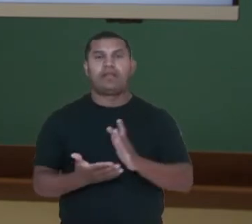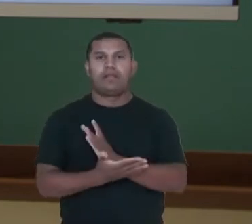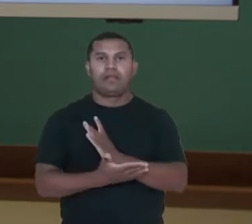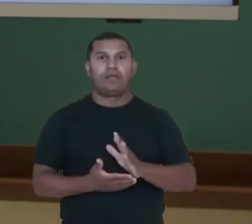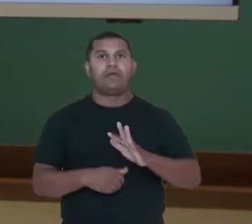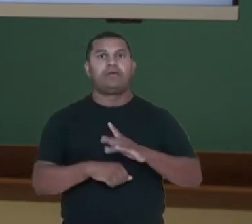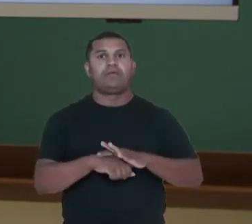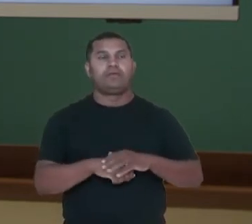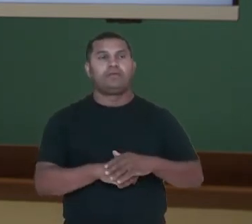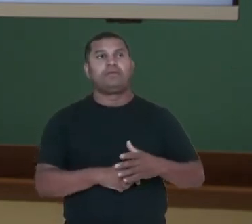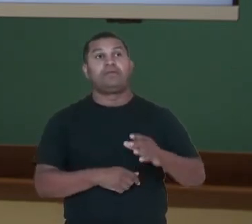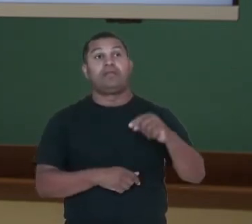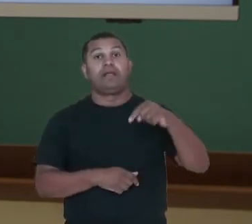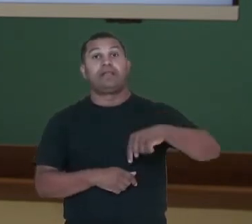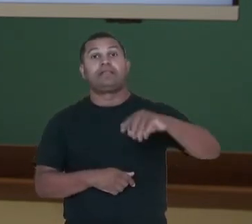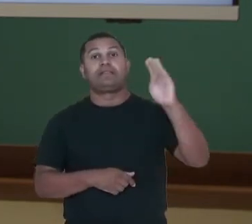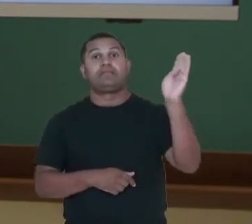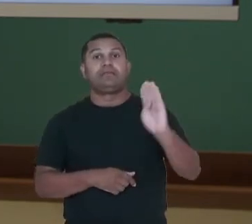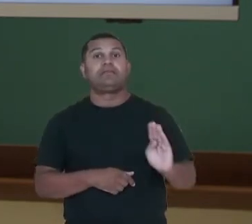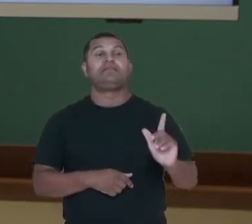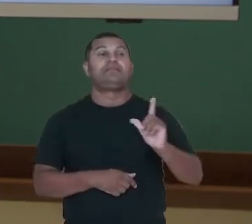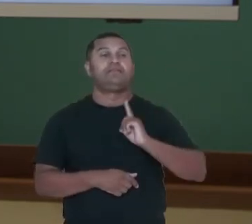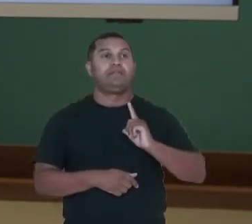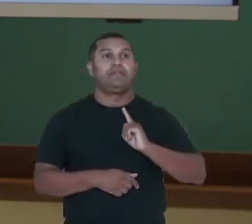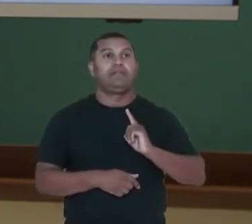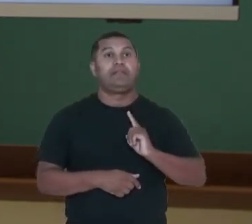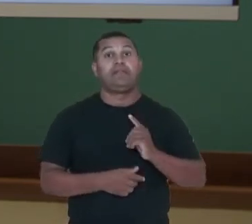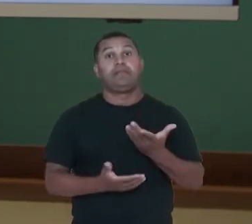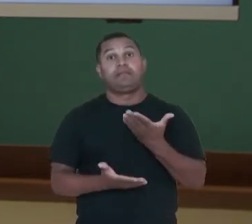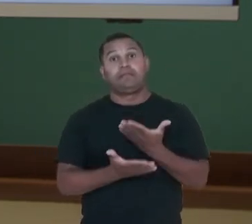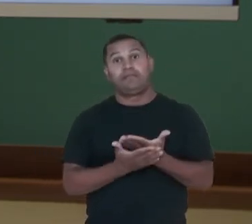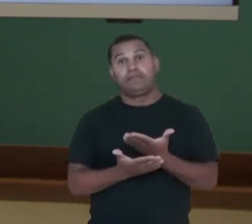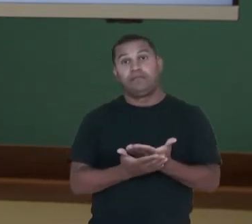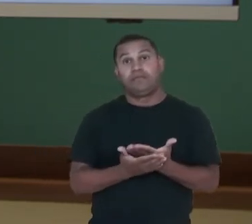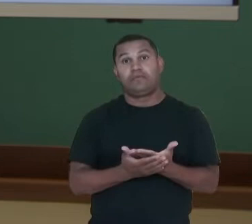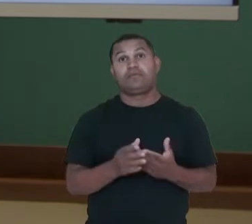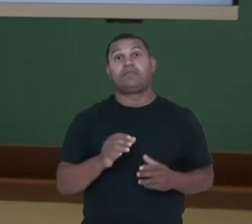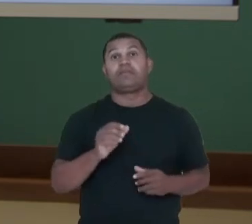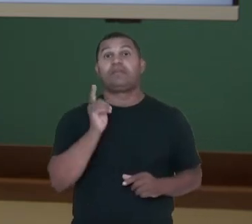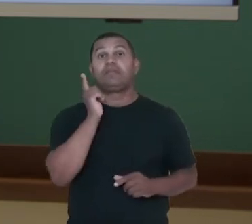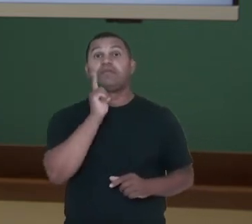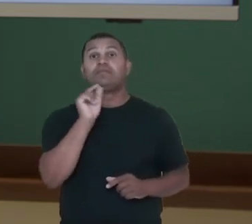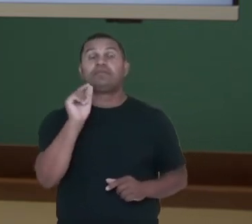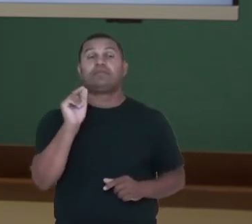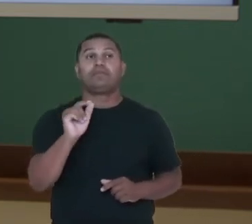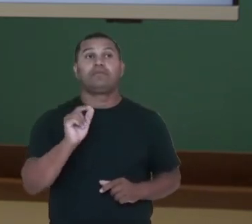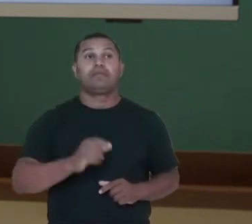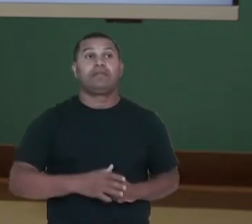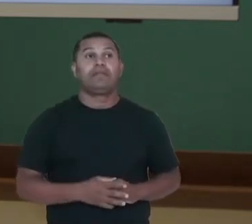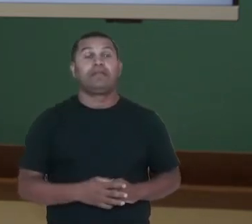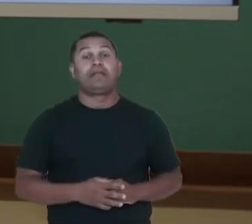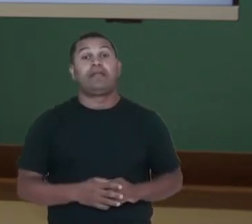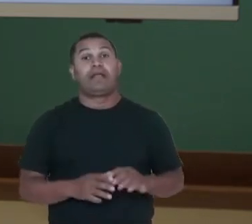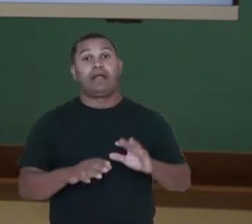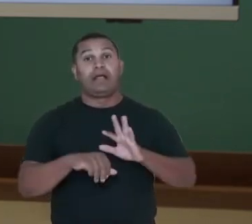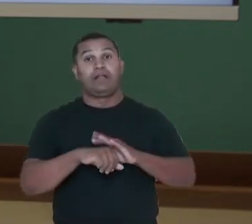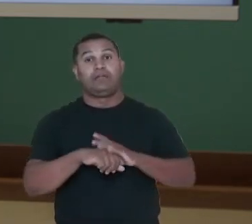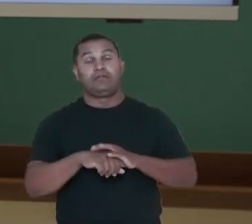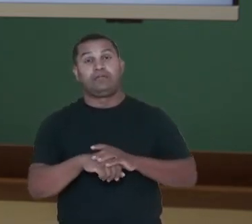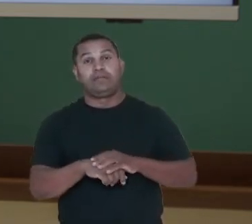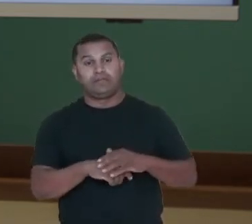Então, depois de um certo tempo, onde não há registro de casos da doença, considera-se erradicada naquele